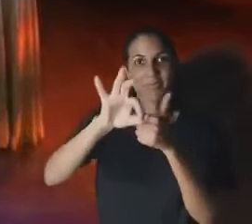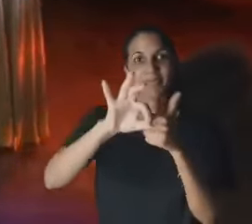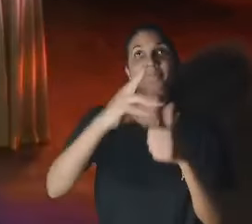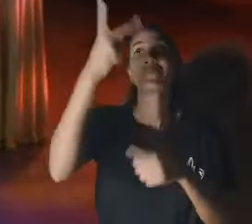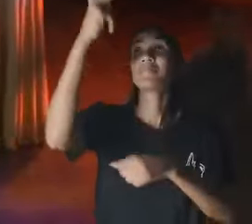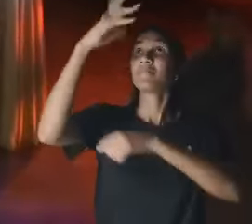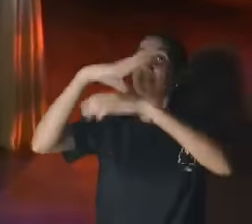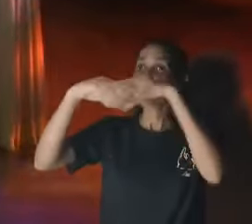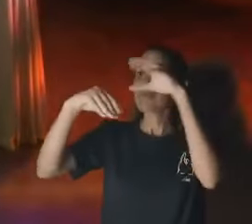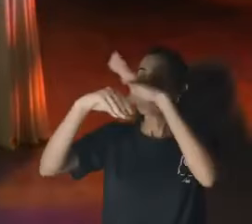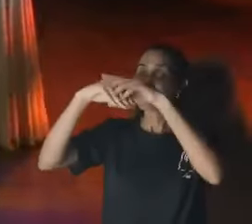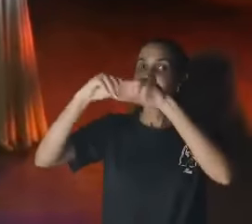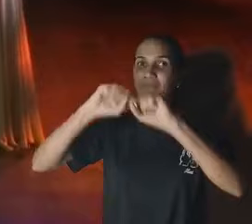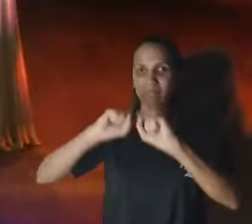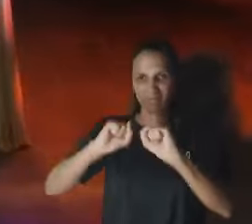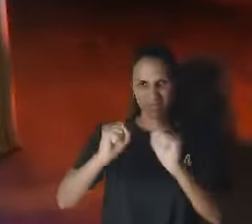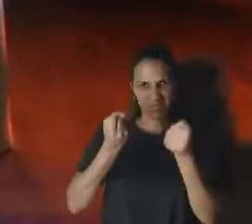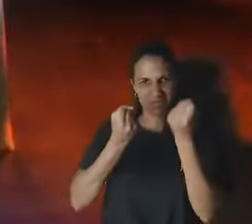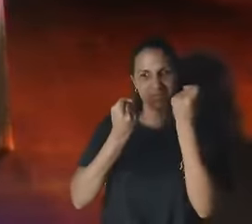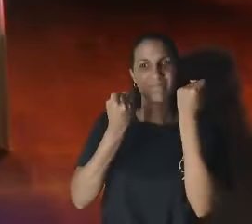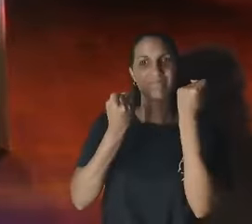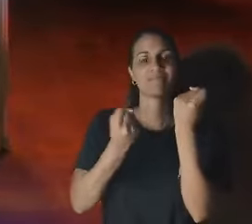te susterá,